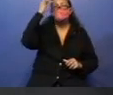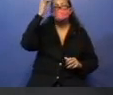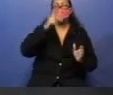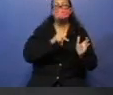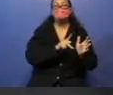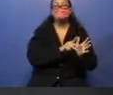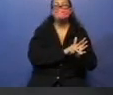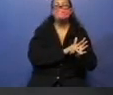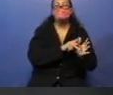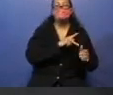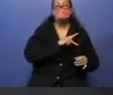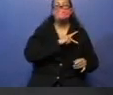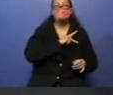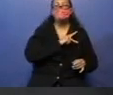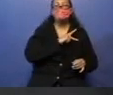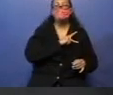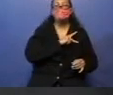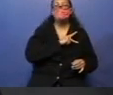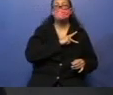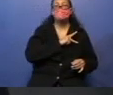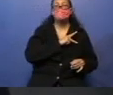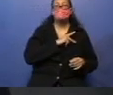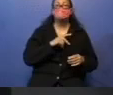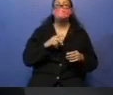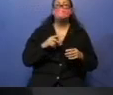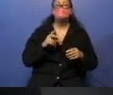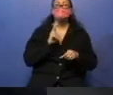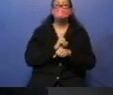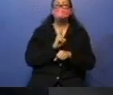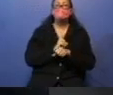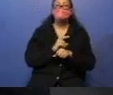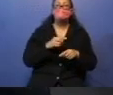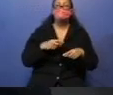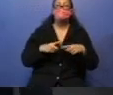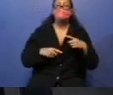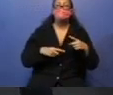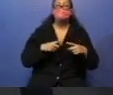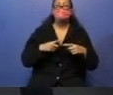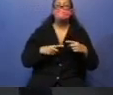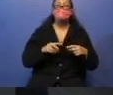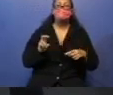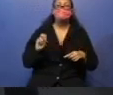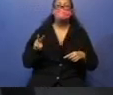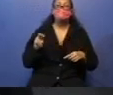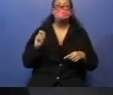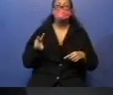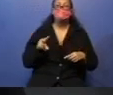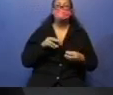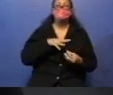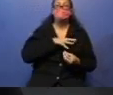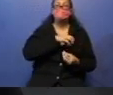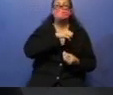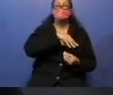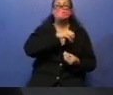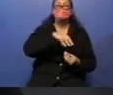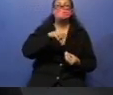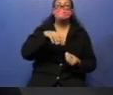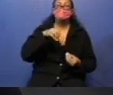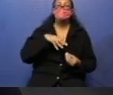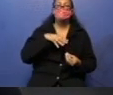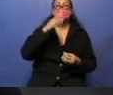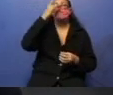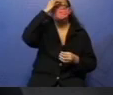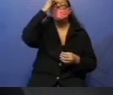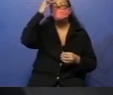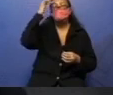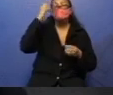por bactérias, vírus e fungos através dos alimentos. As pessoas devem tomar